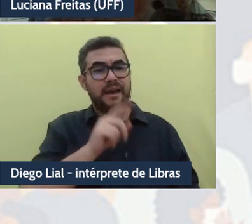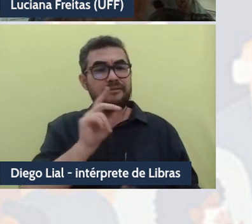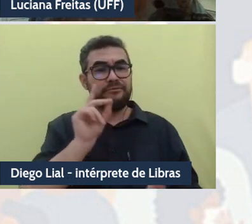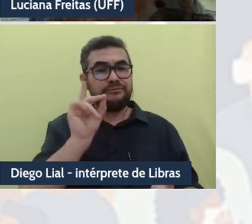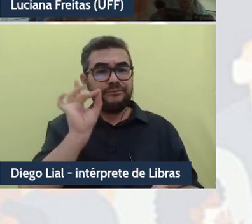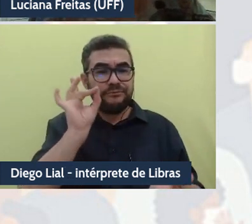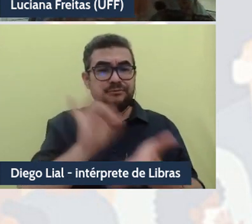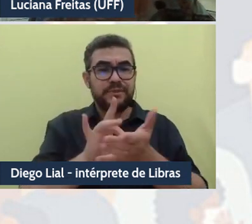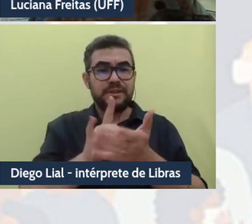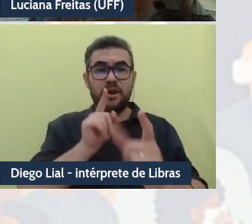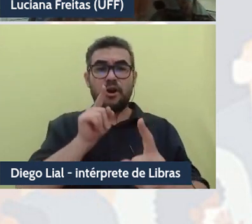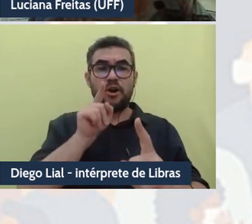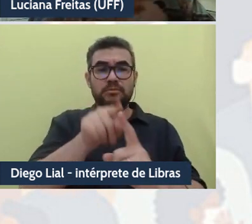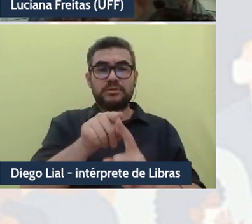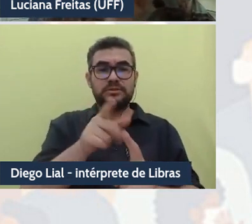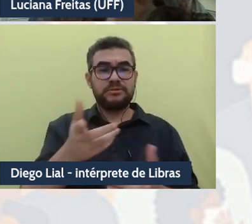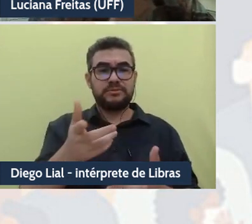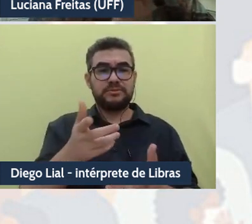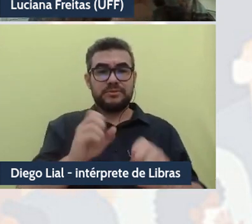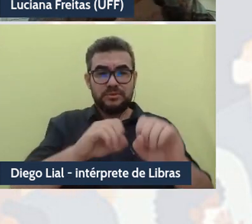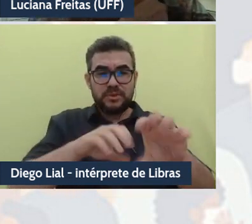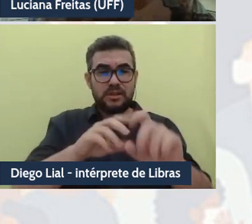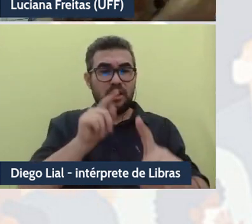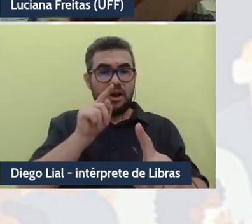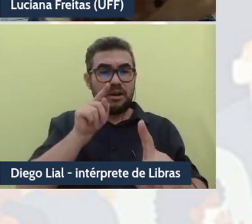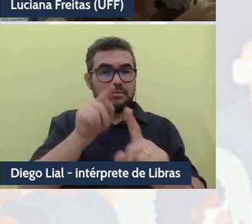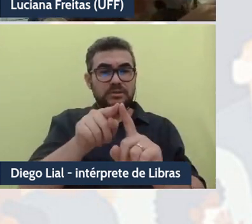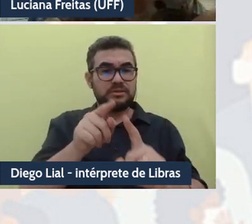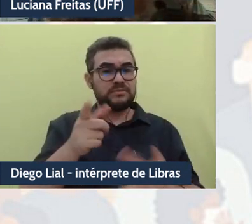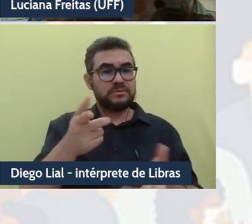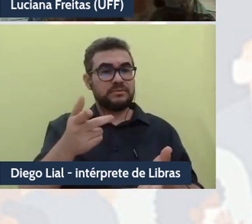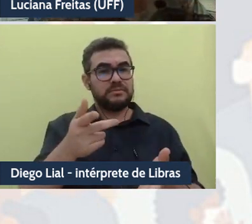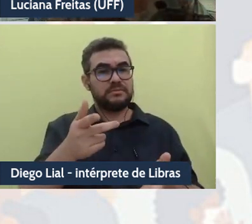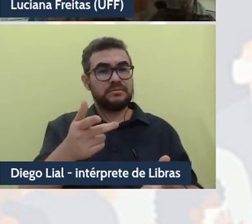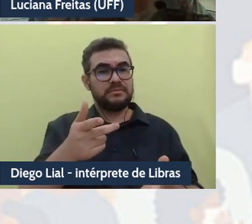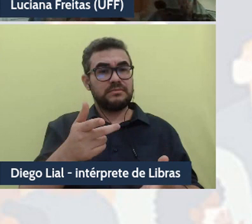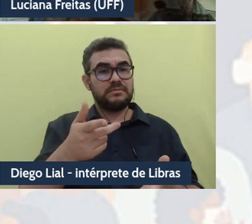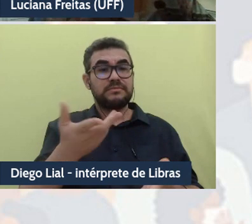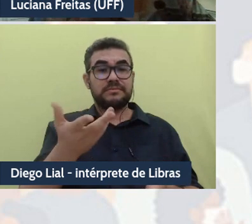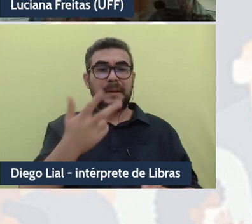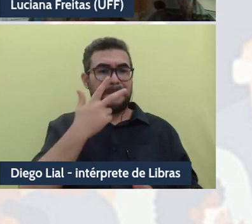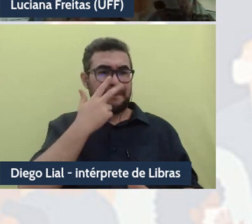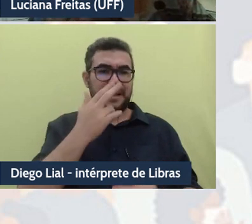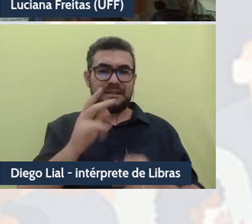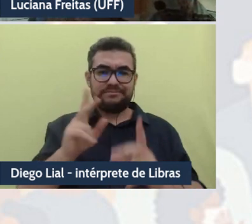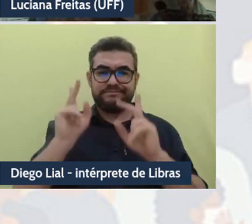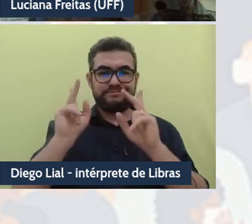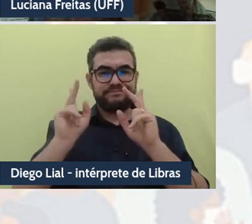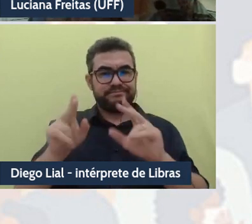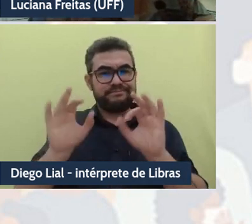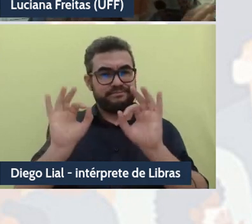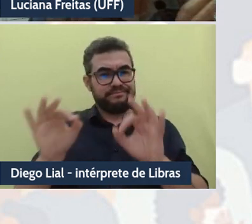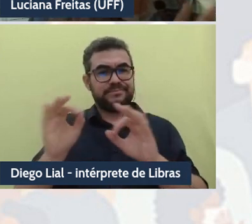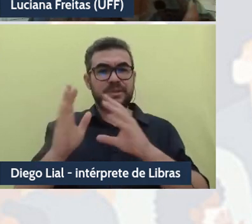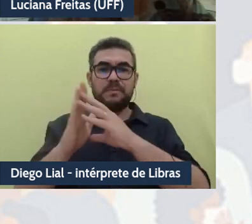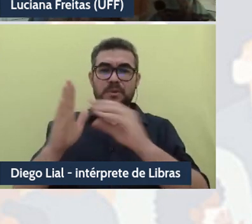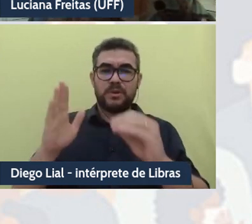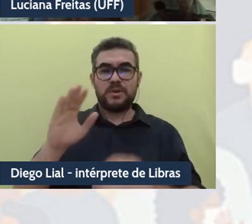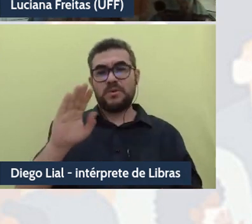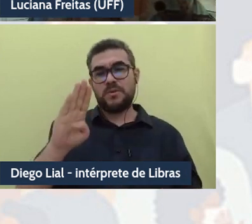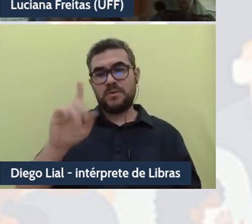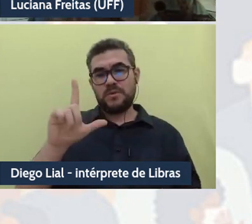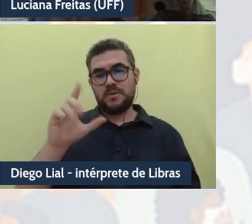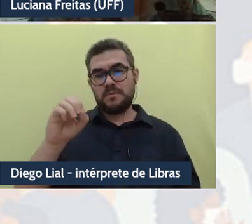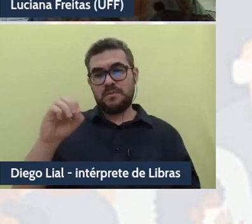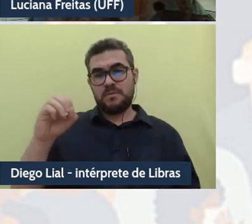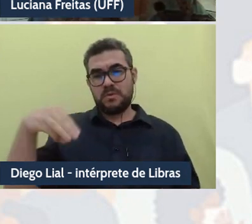né, educativo. No modelo do Bloom, inclusive, né? Então, assim, ela não, os currículos